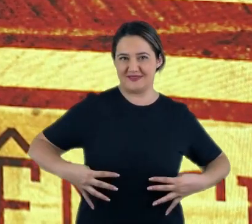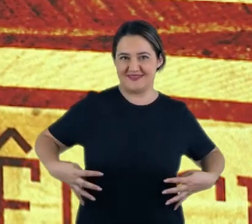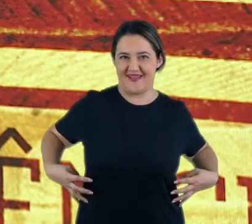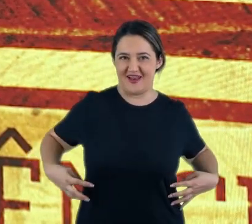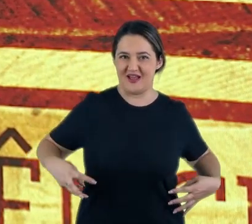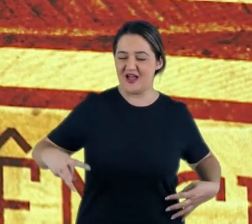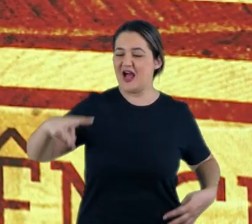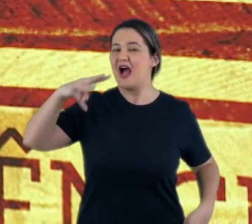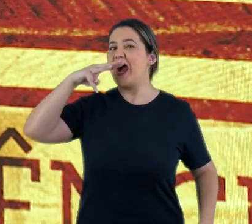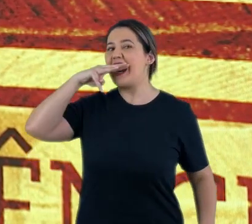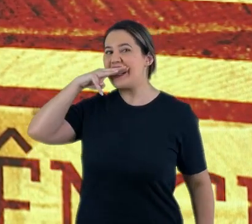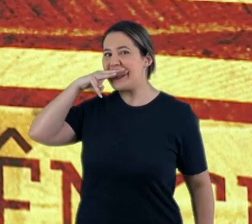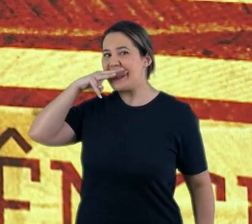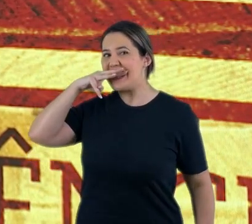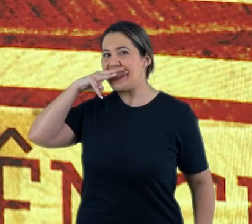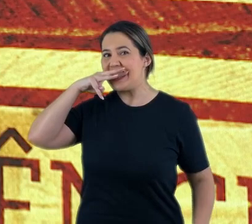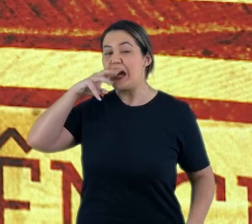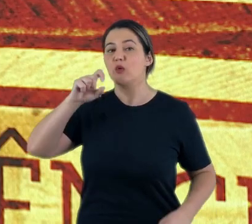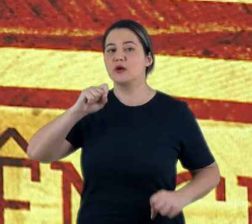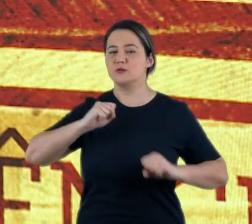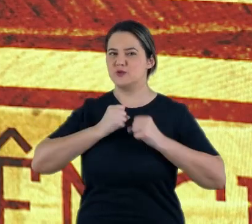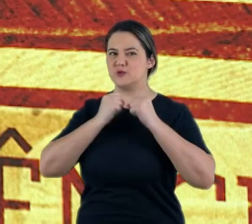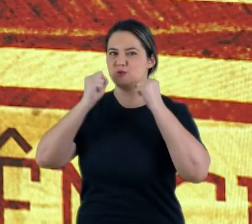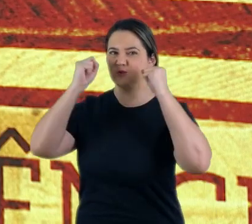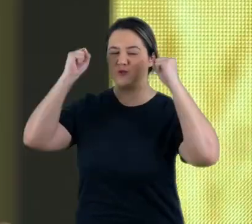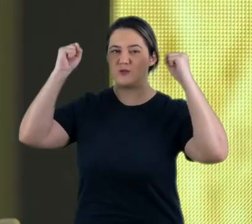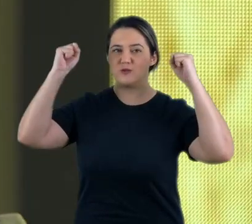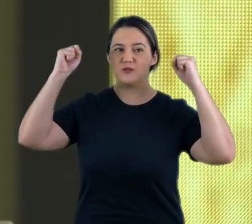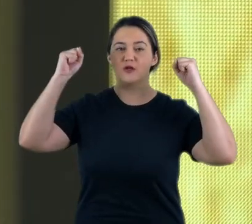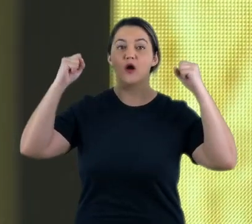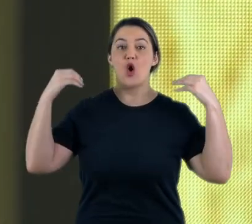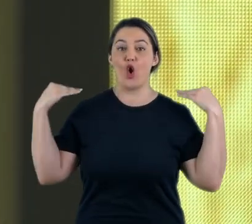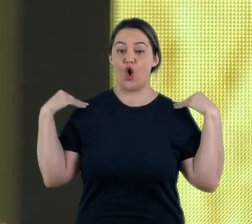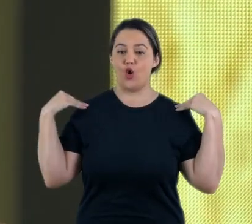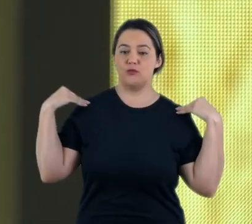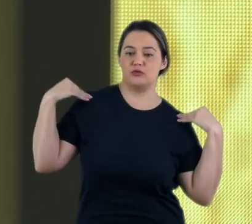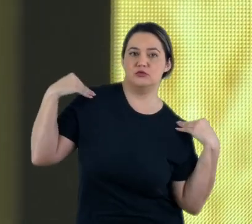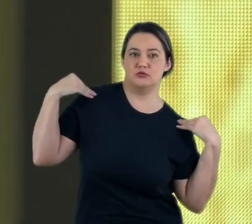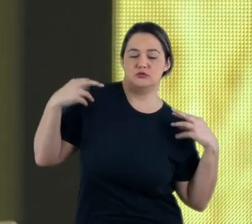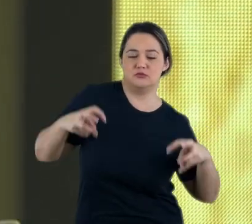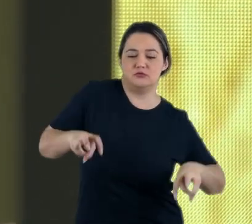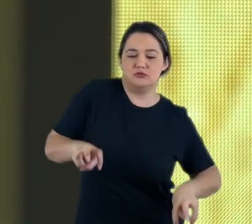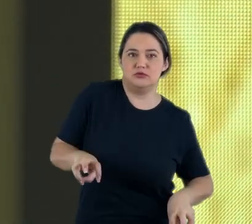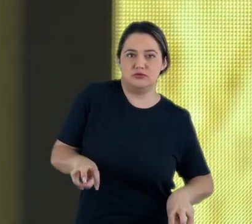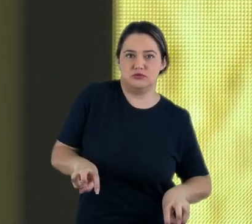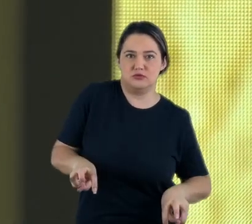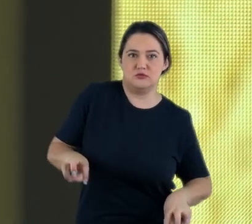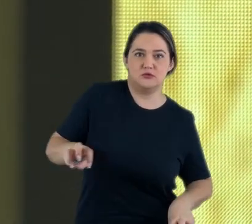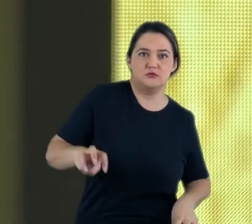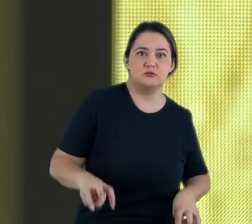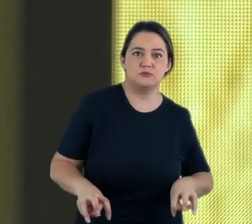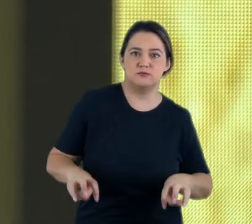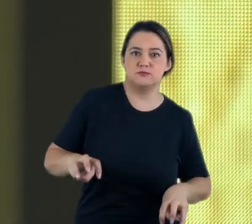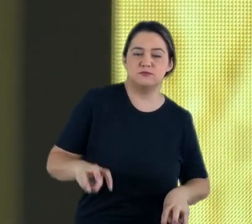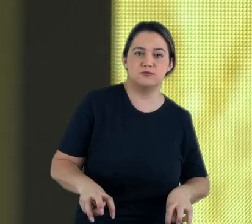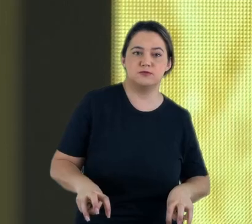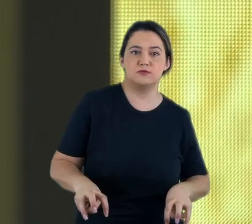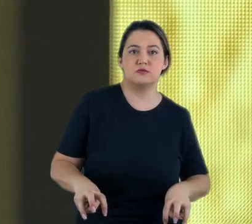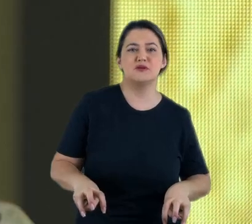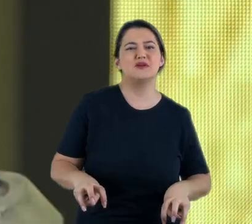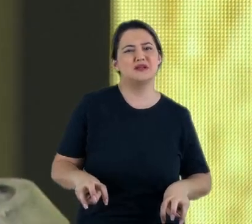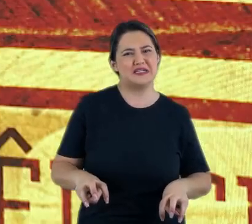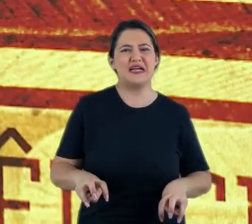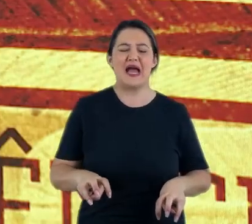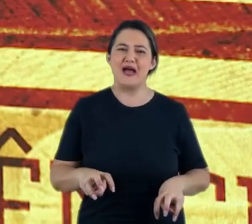3 costelas, ele era feroz e um dos seus ombros era mais alto do que o outro. Esta é